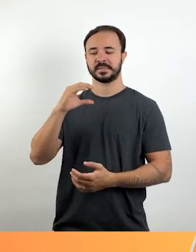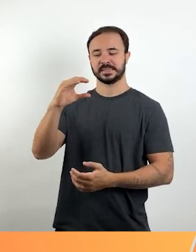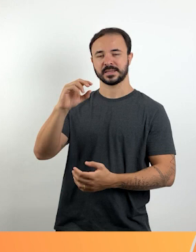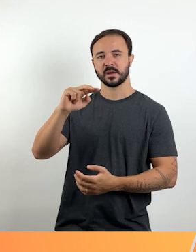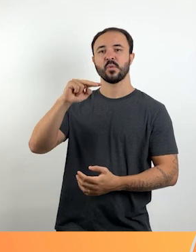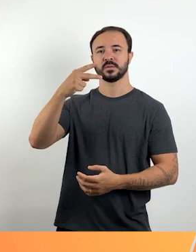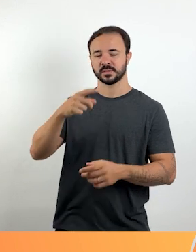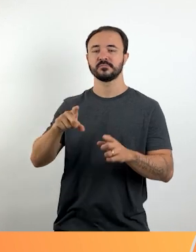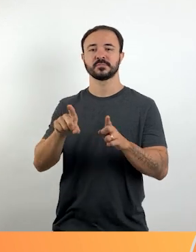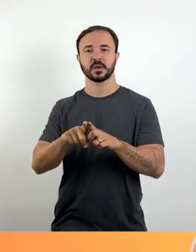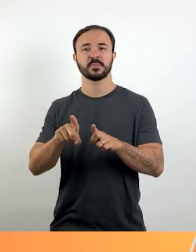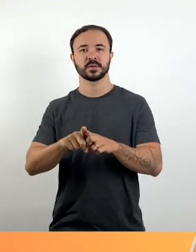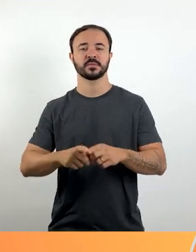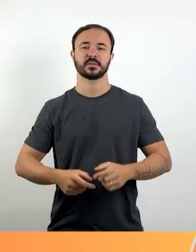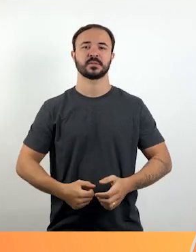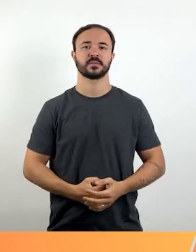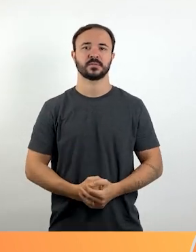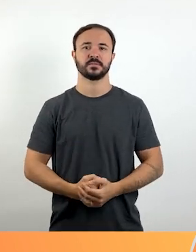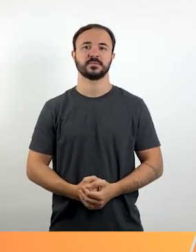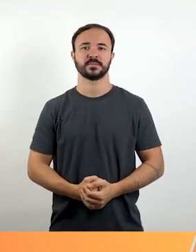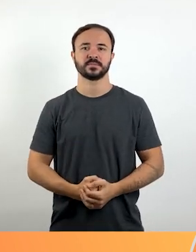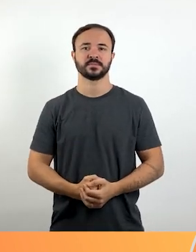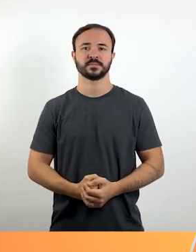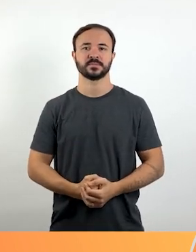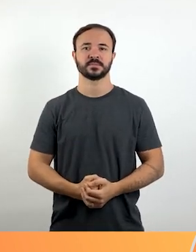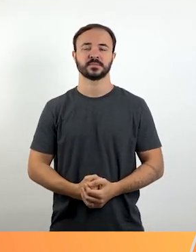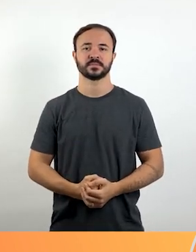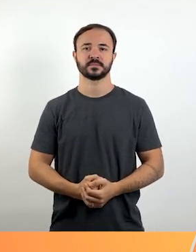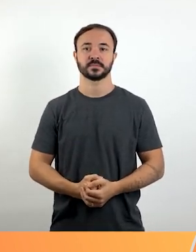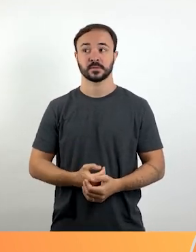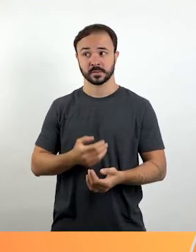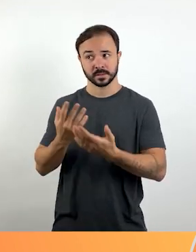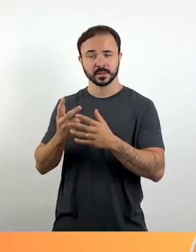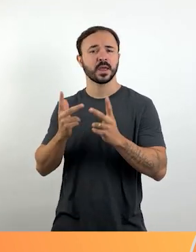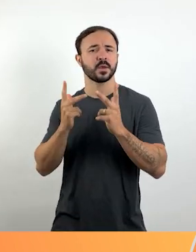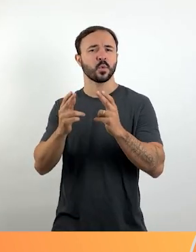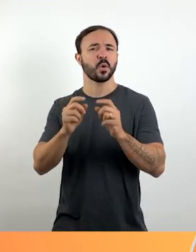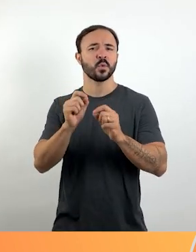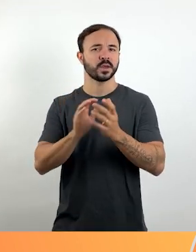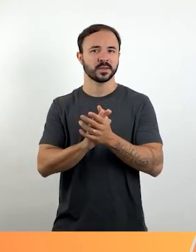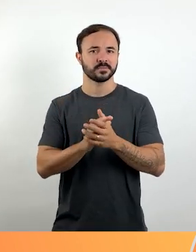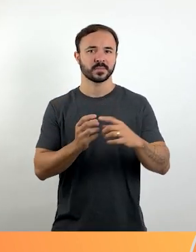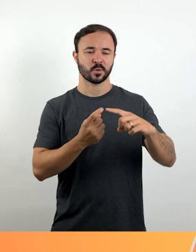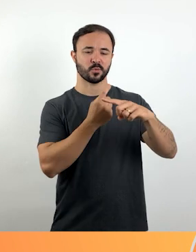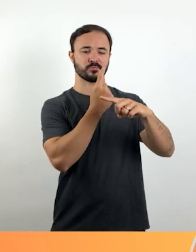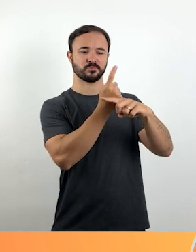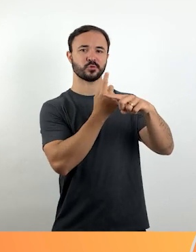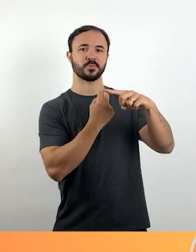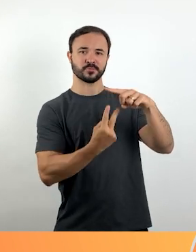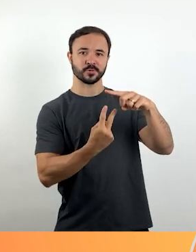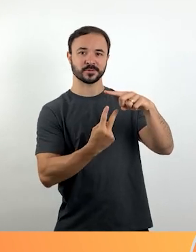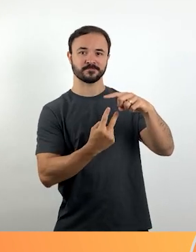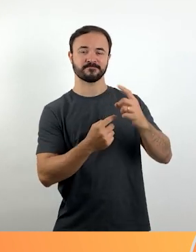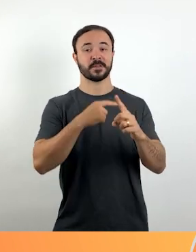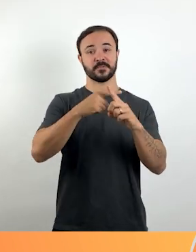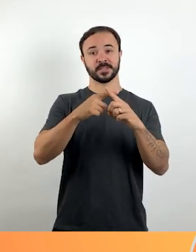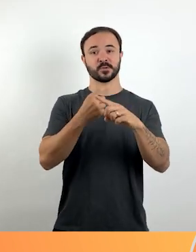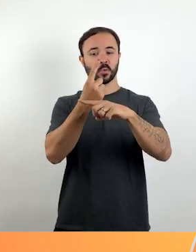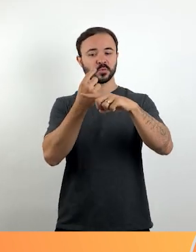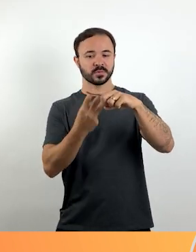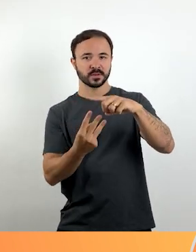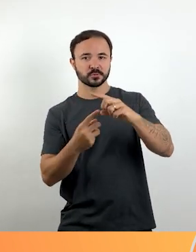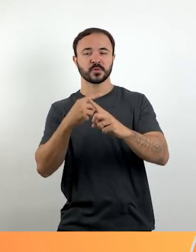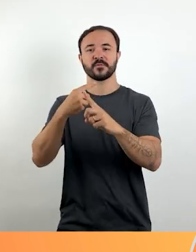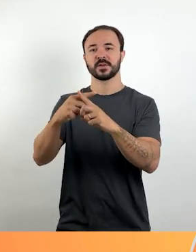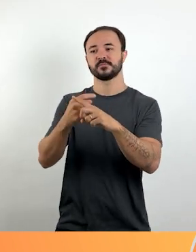isso daí, ele é igual a quem? 1 sobre 2 vezes 1/3 vezes